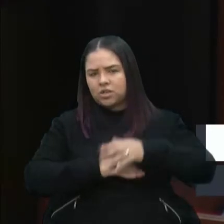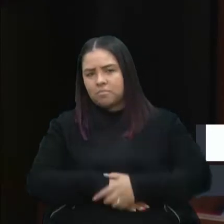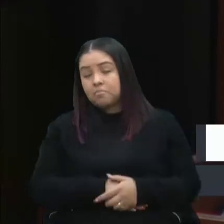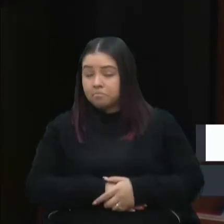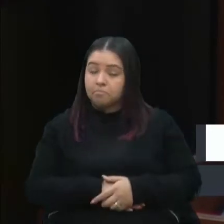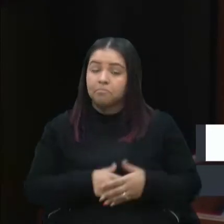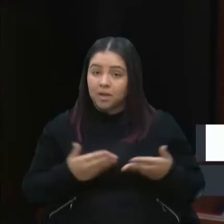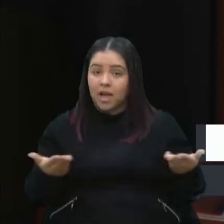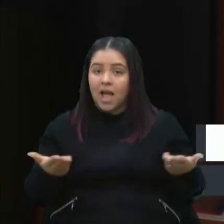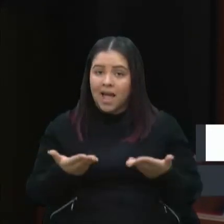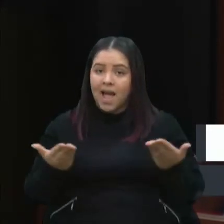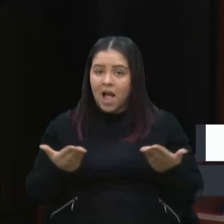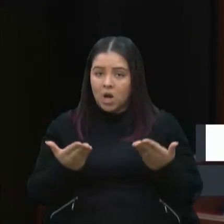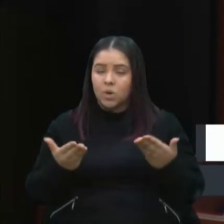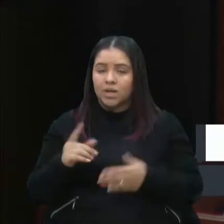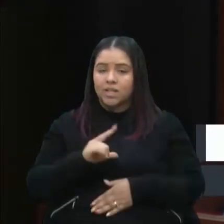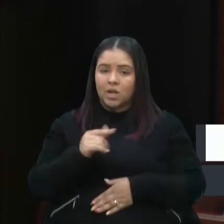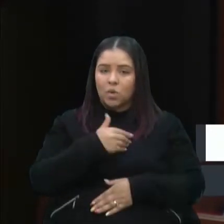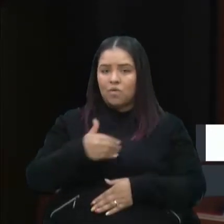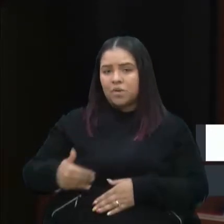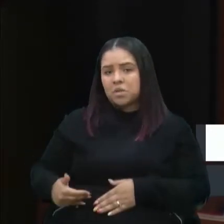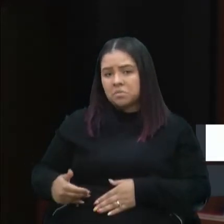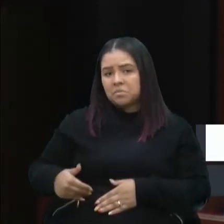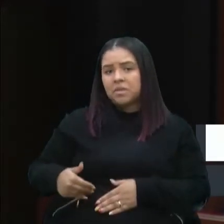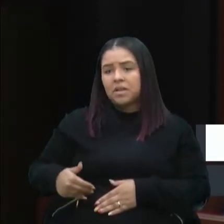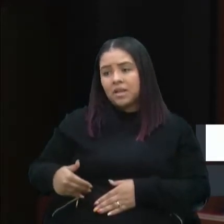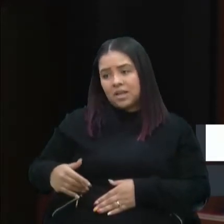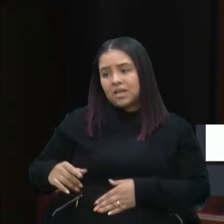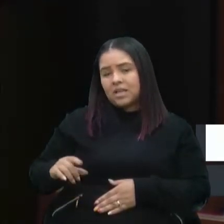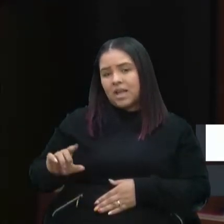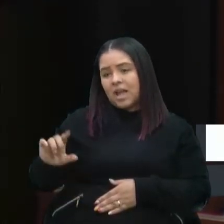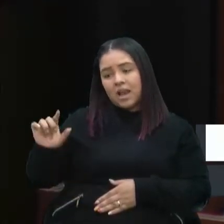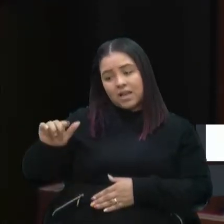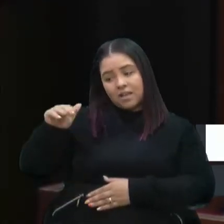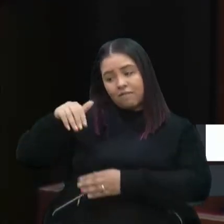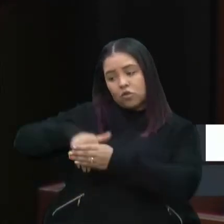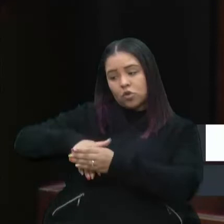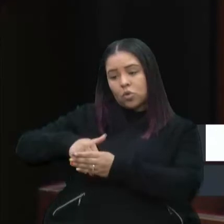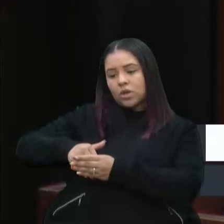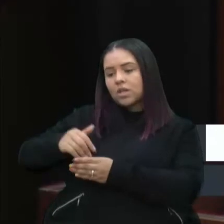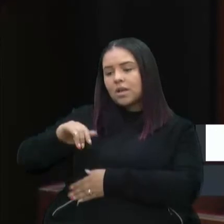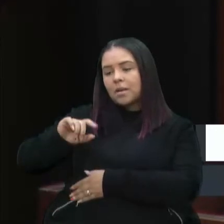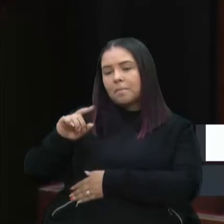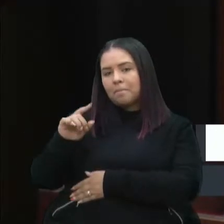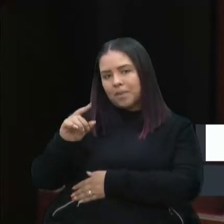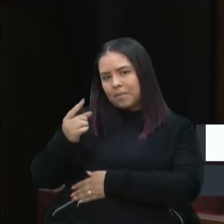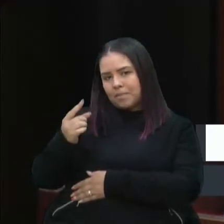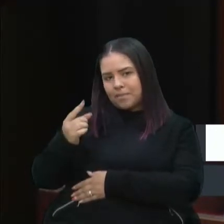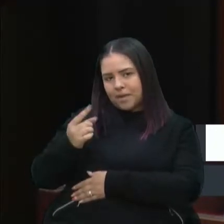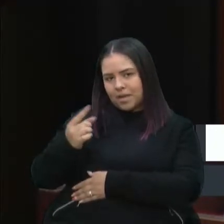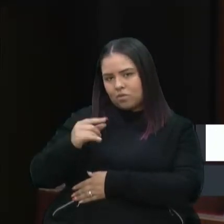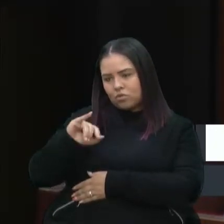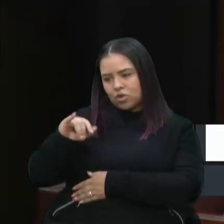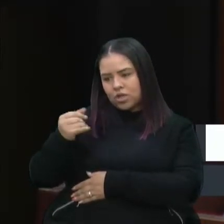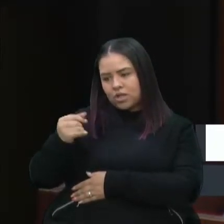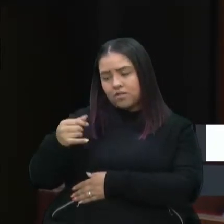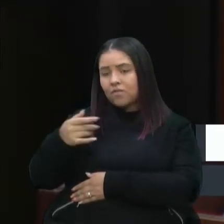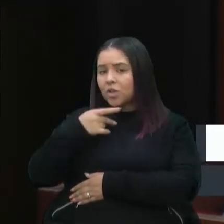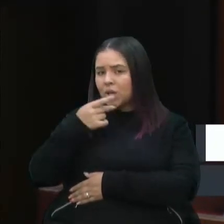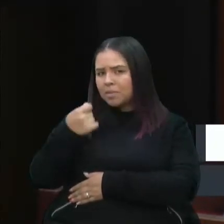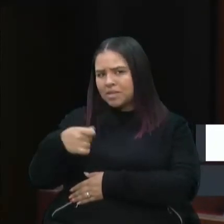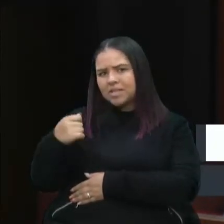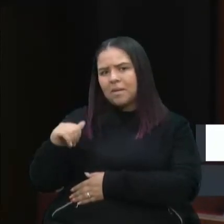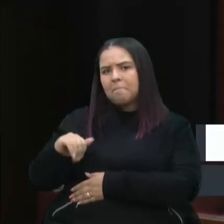o governo que as urnas dizem que se elegeu, a partir de 1º de janeiro, que tem que furar o teto,